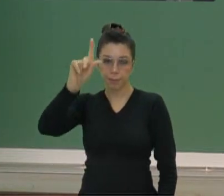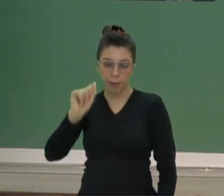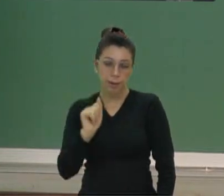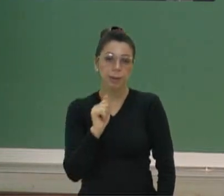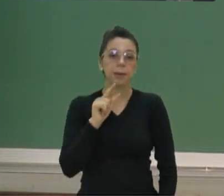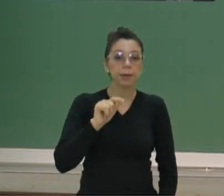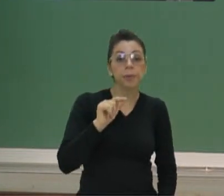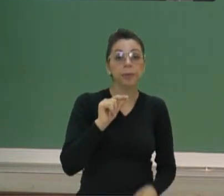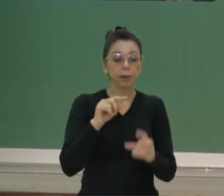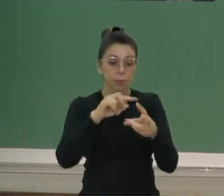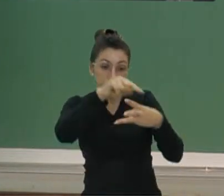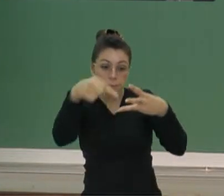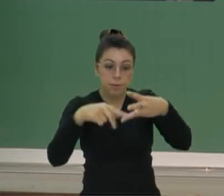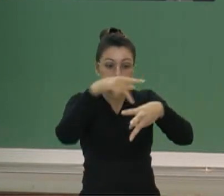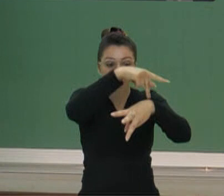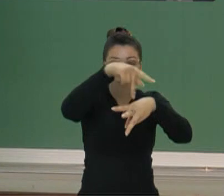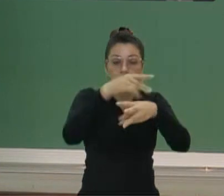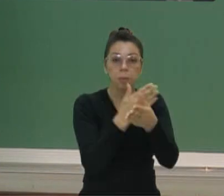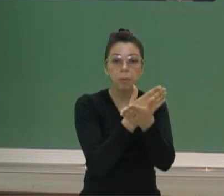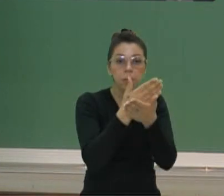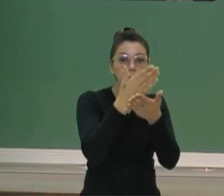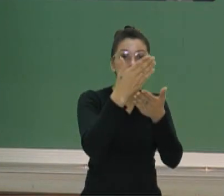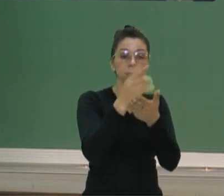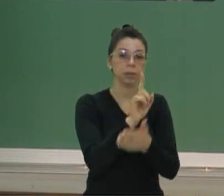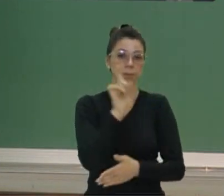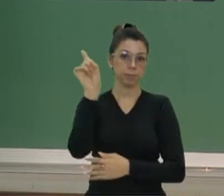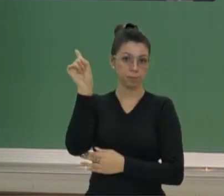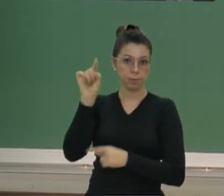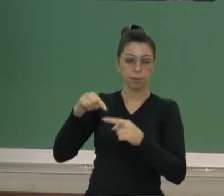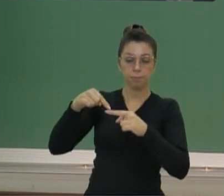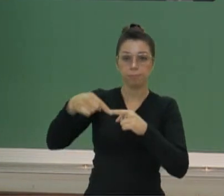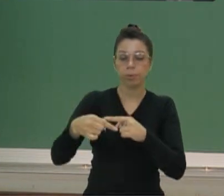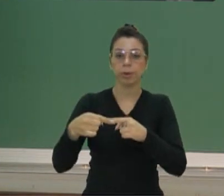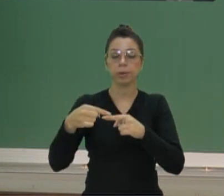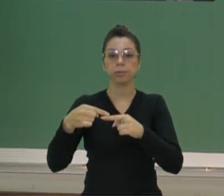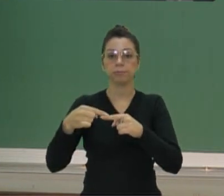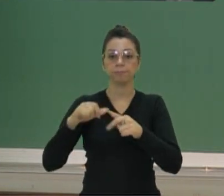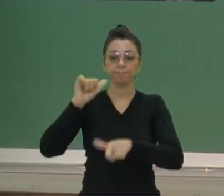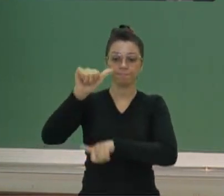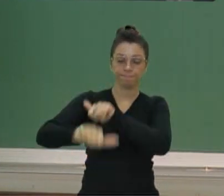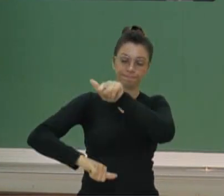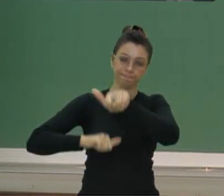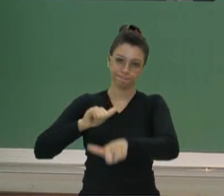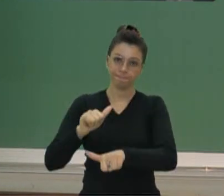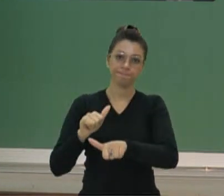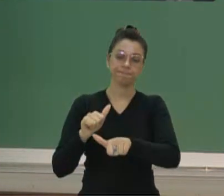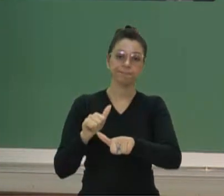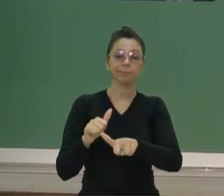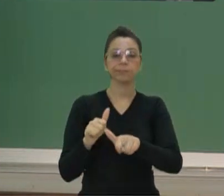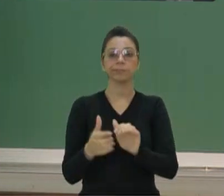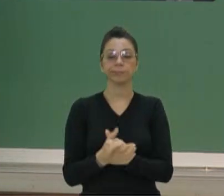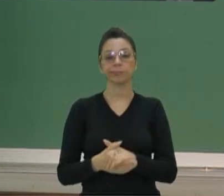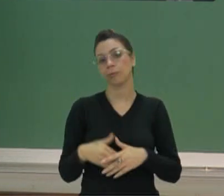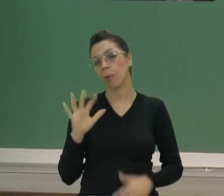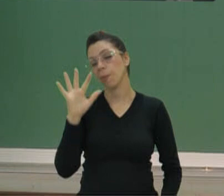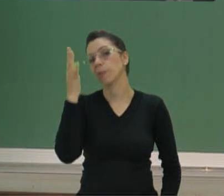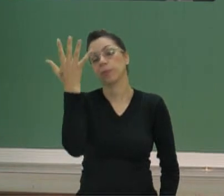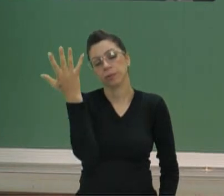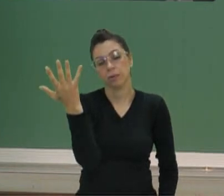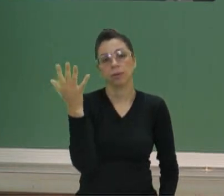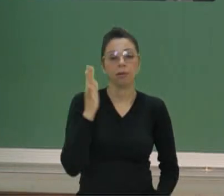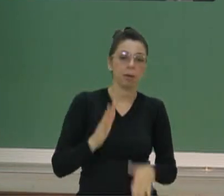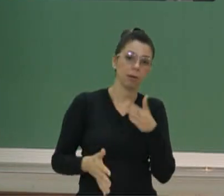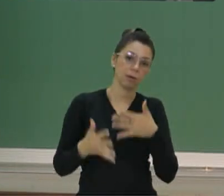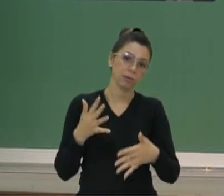desta forma e evoluir para o mercado comum. Mas infelizmente não aconteceu e você, aluninho, às vezes se